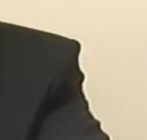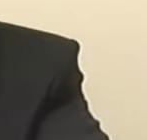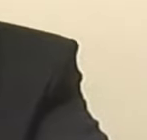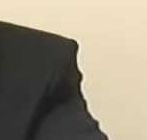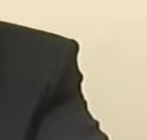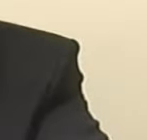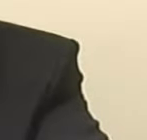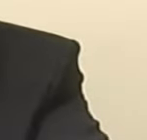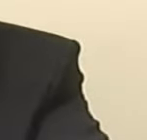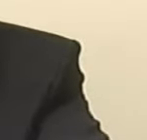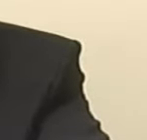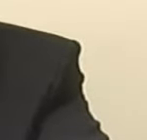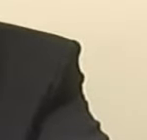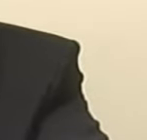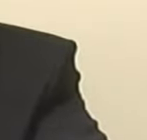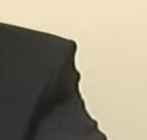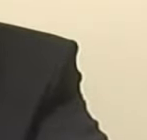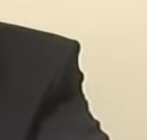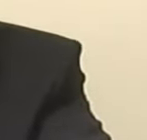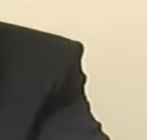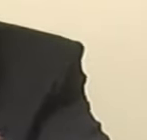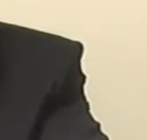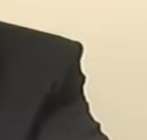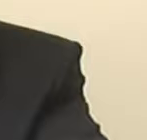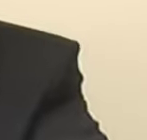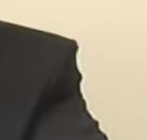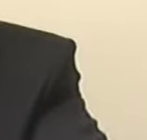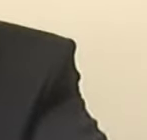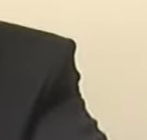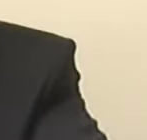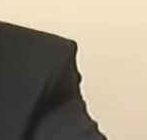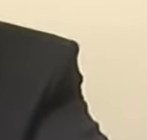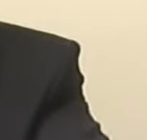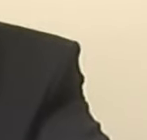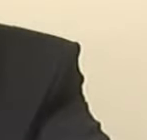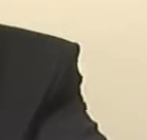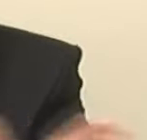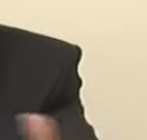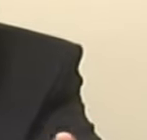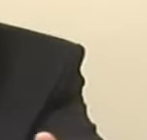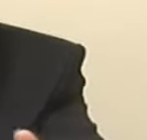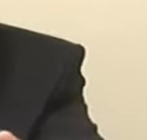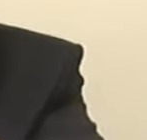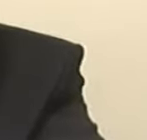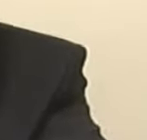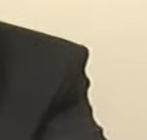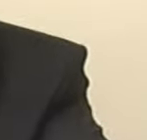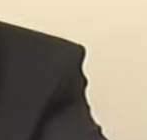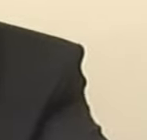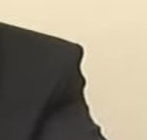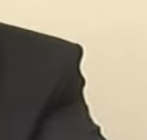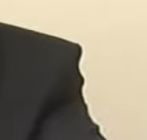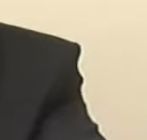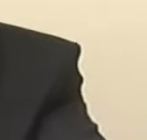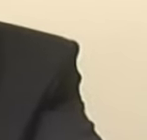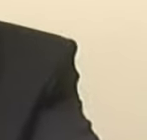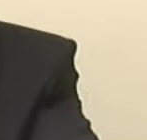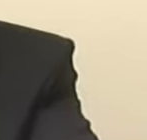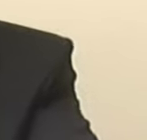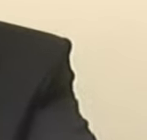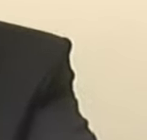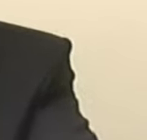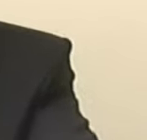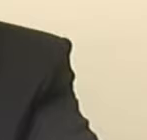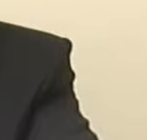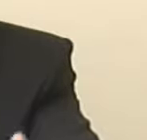16 aos 22, aos 23, aos 25 anos, não importa o tamanho da pena, separado para que ele não